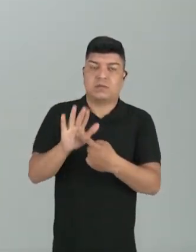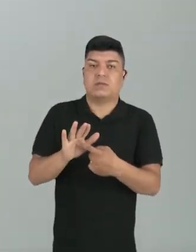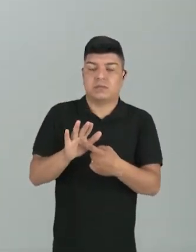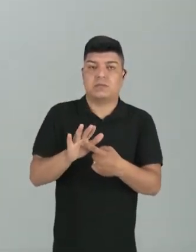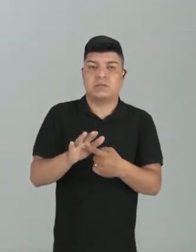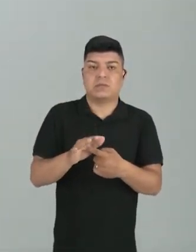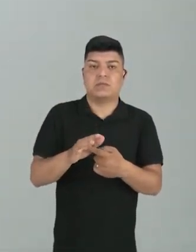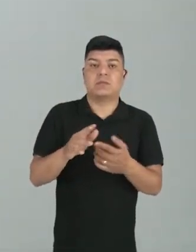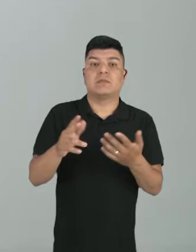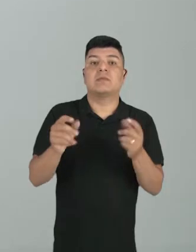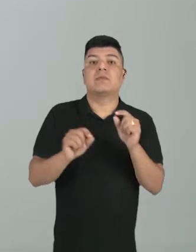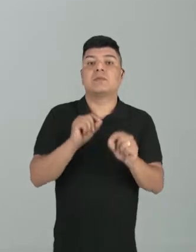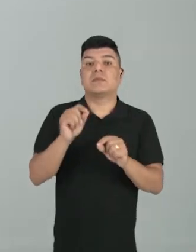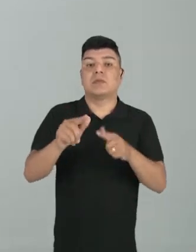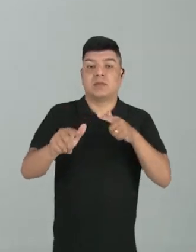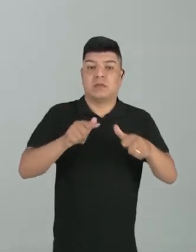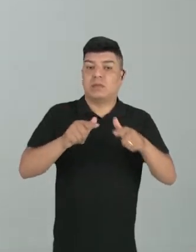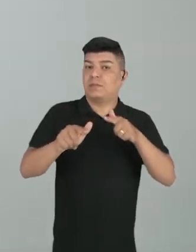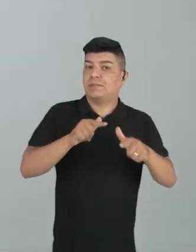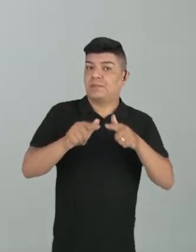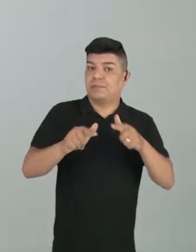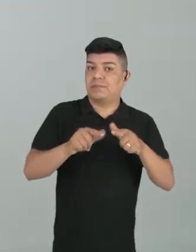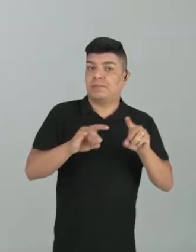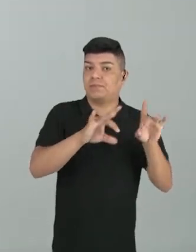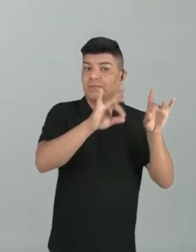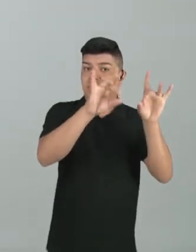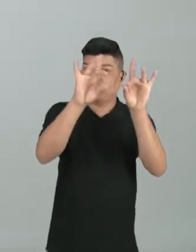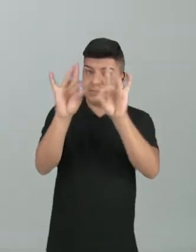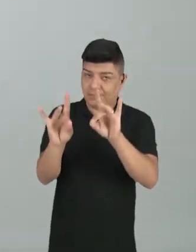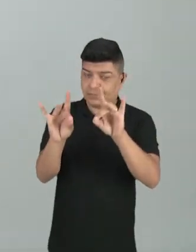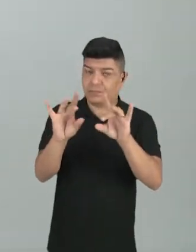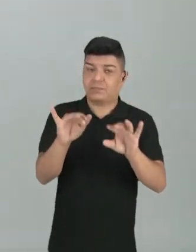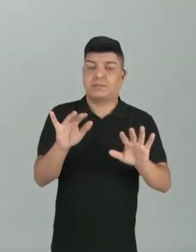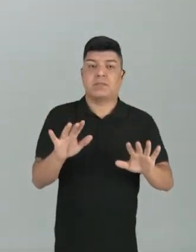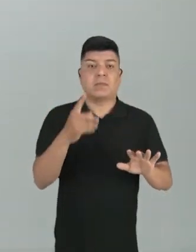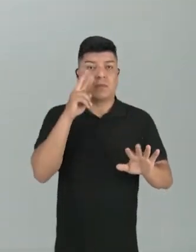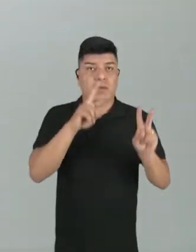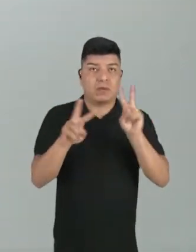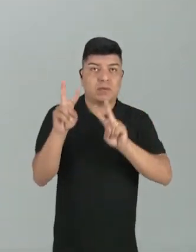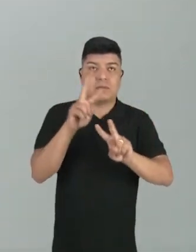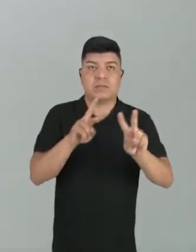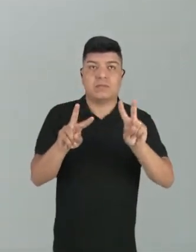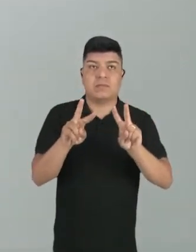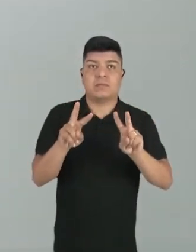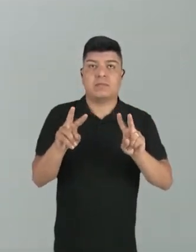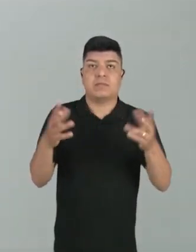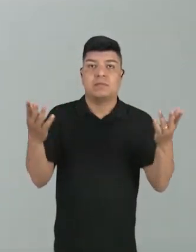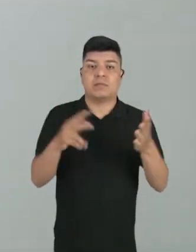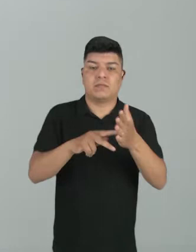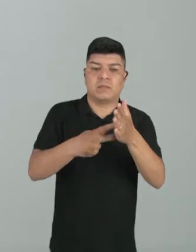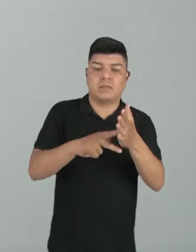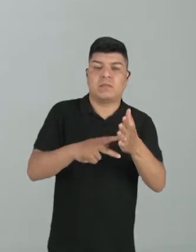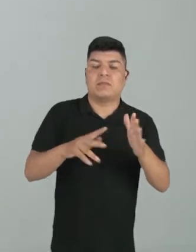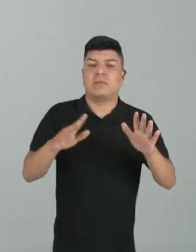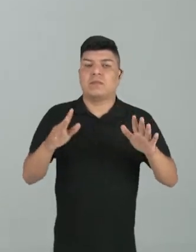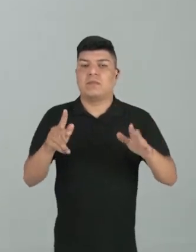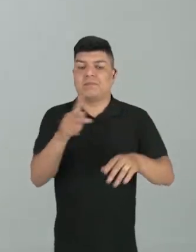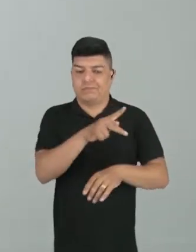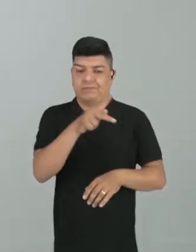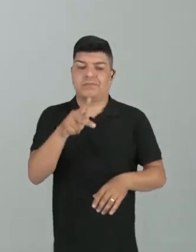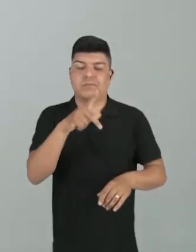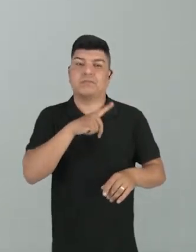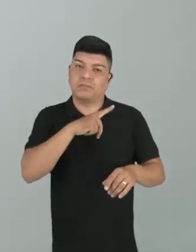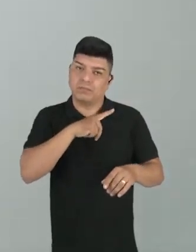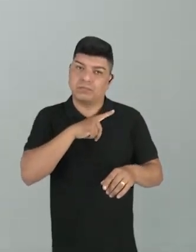representam categorias de trabalhadores específicas. Nós vamos visualizar que há o sindicato que representa